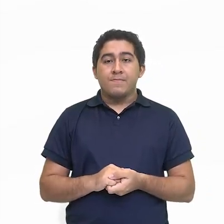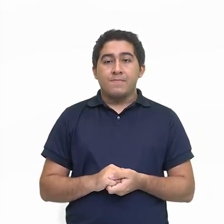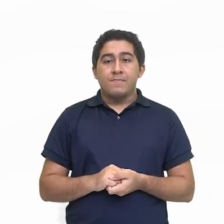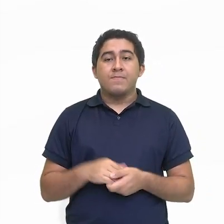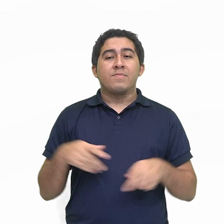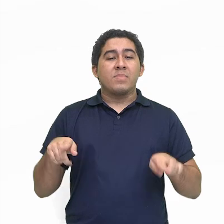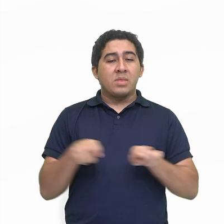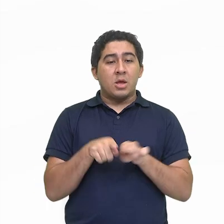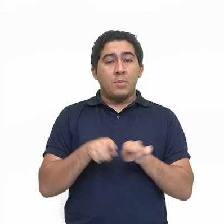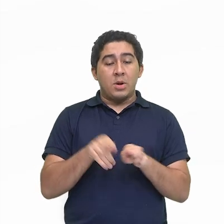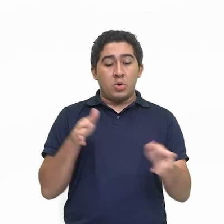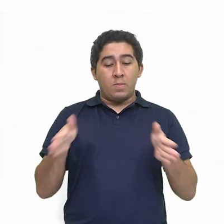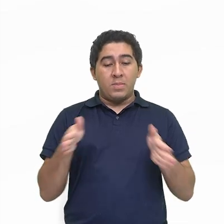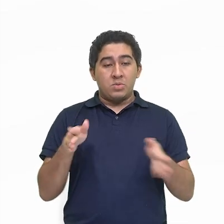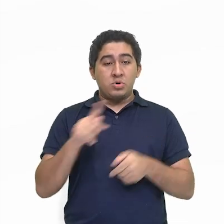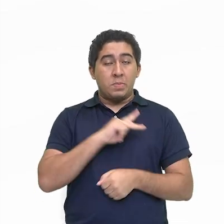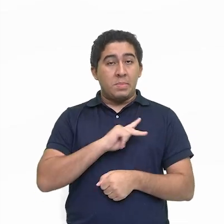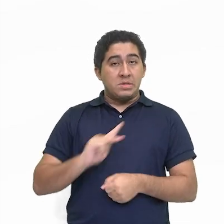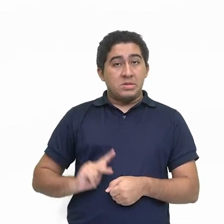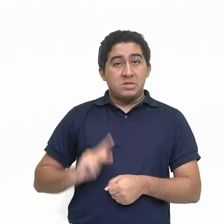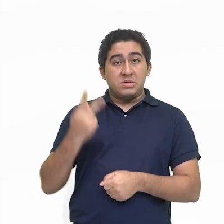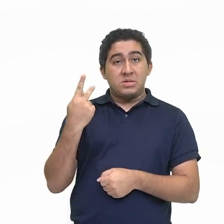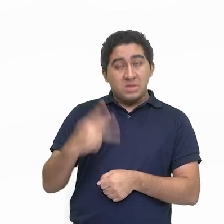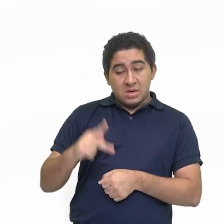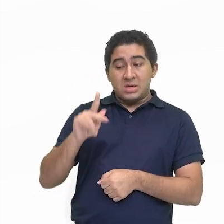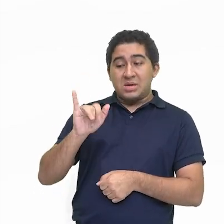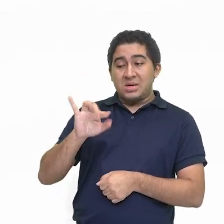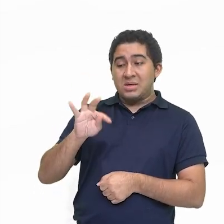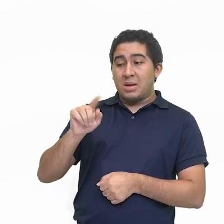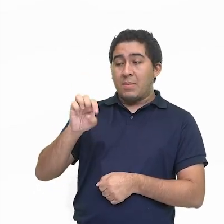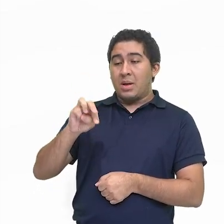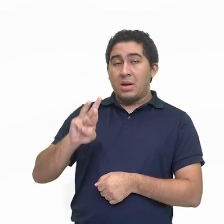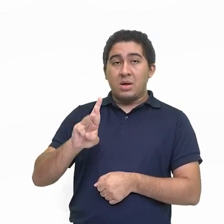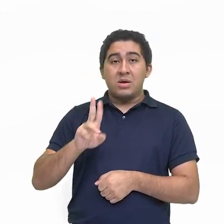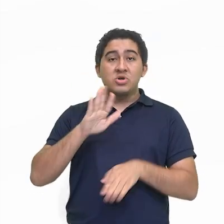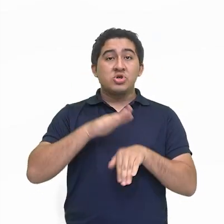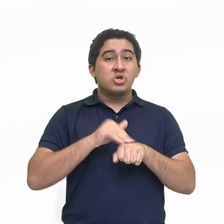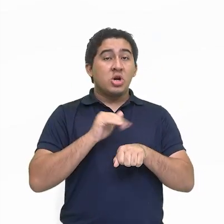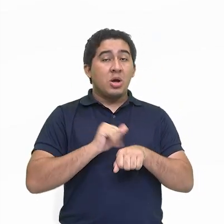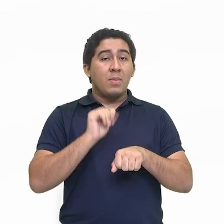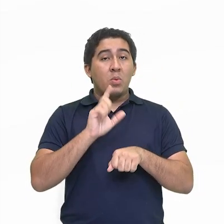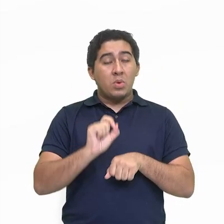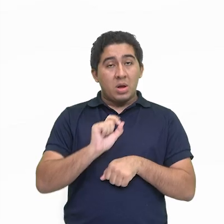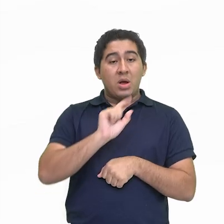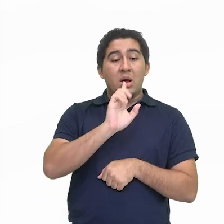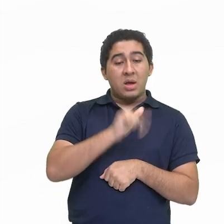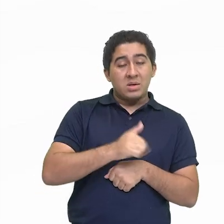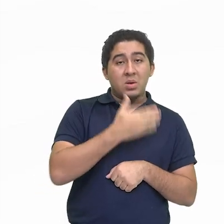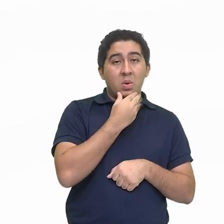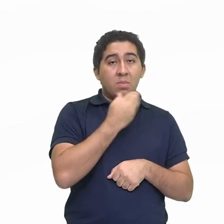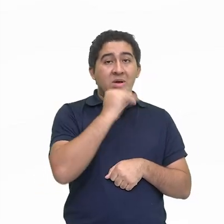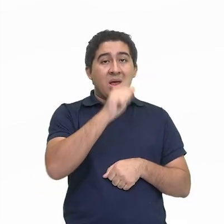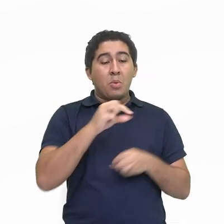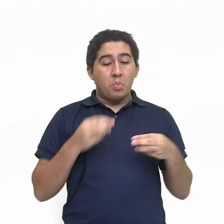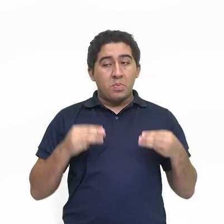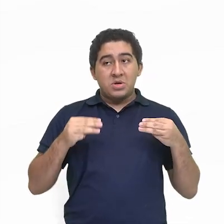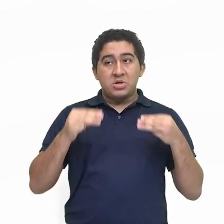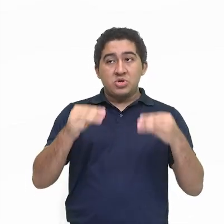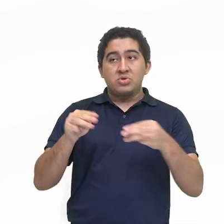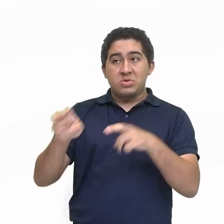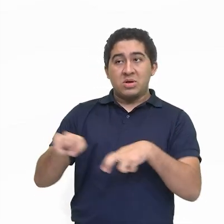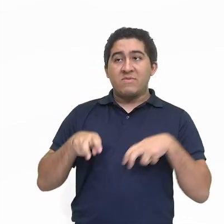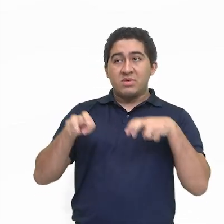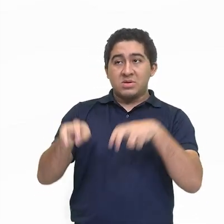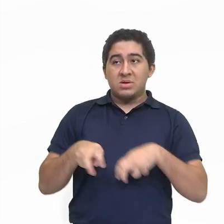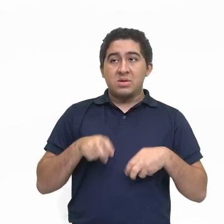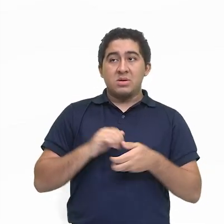E aí, durante a sua presidência, Itamar Franco, ele chama o FHC, ele chama Fernando Collor de Mello para ser o seu ministro da Fazenda, né, para